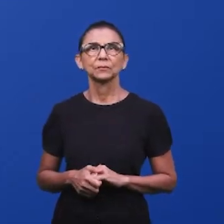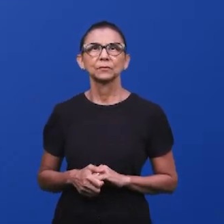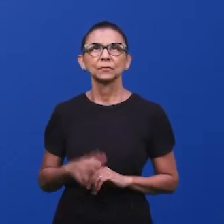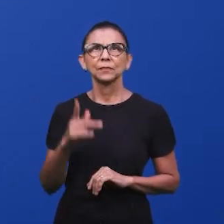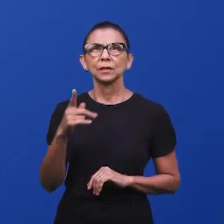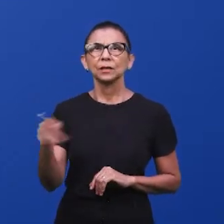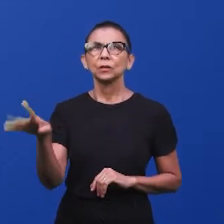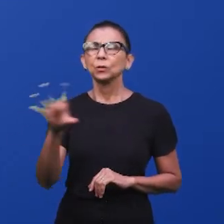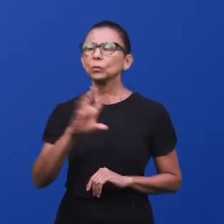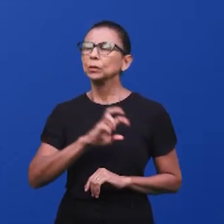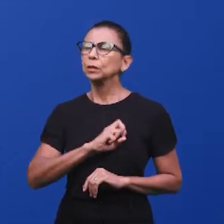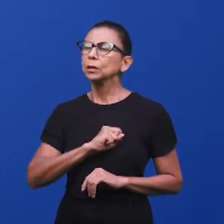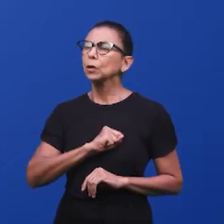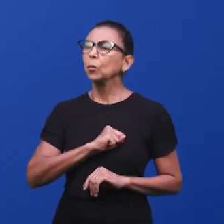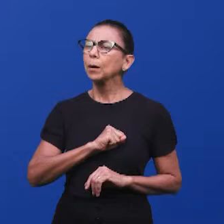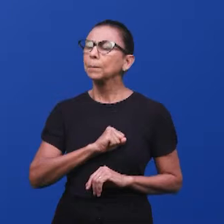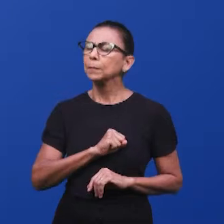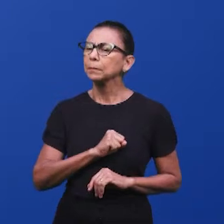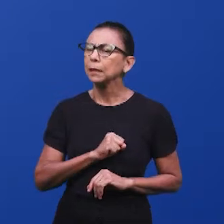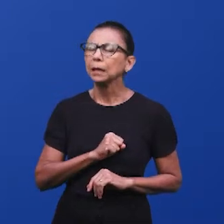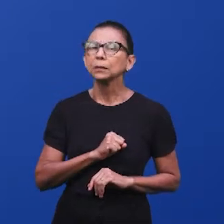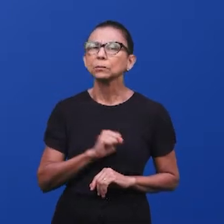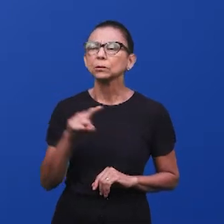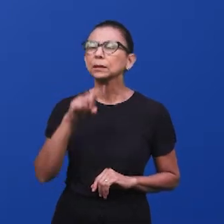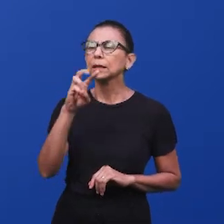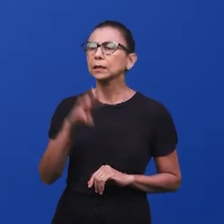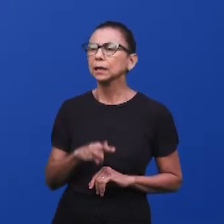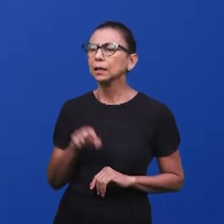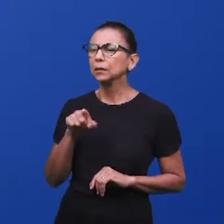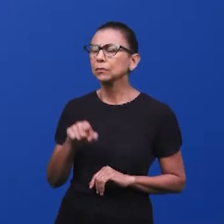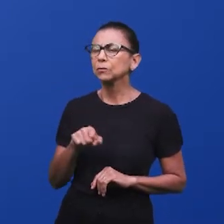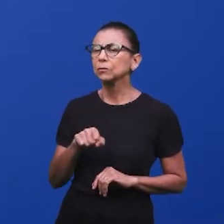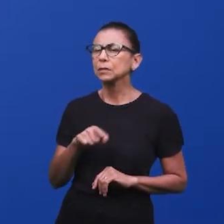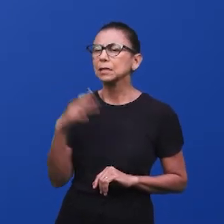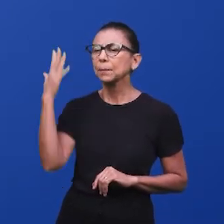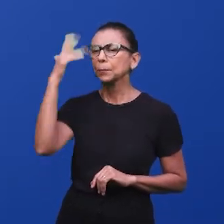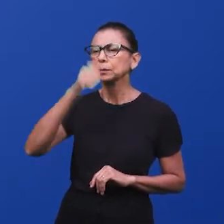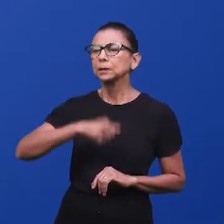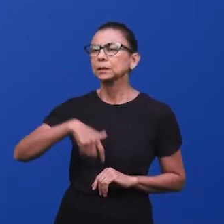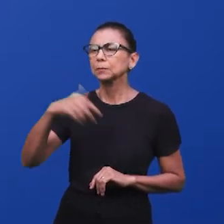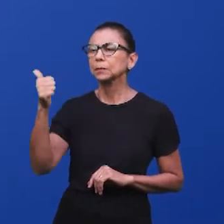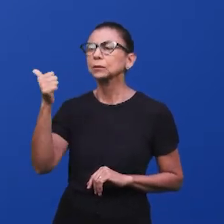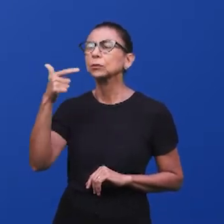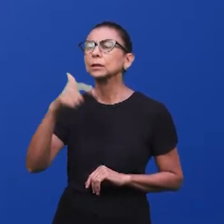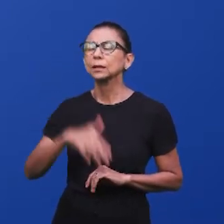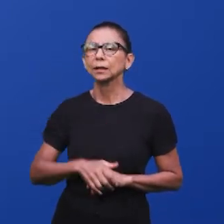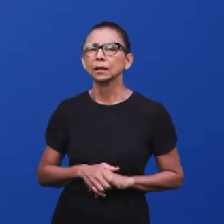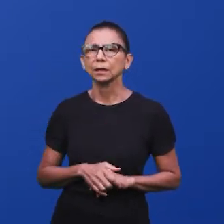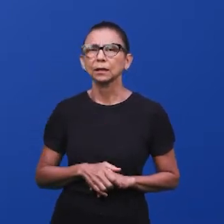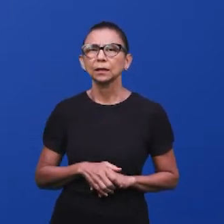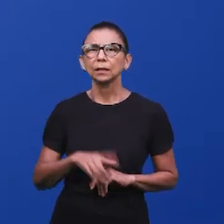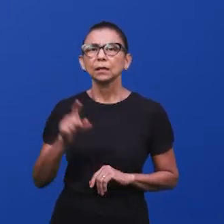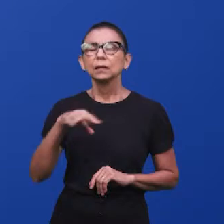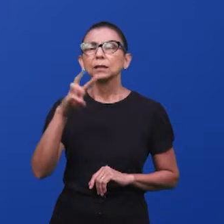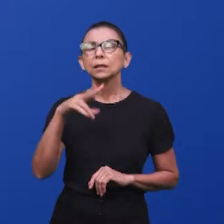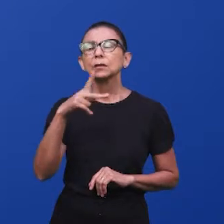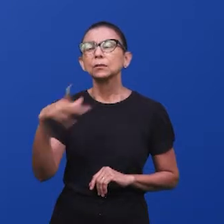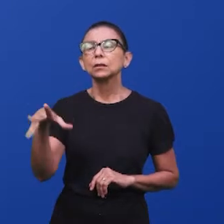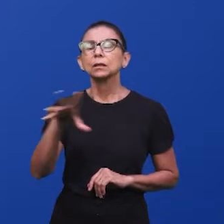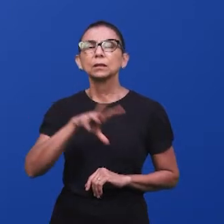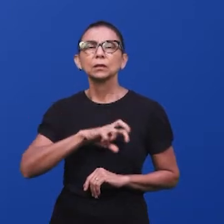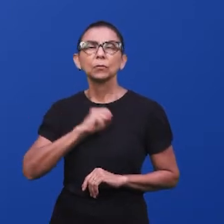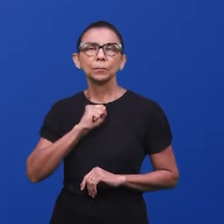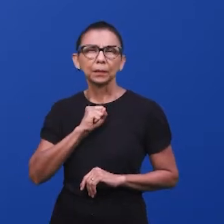diz: Quem é o teu amado mais do que outro amado, ó tu, a mais formosa entre as mulheres? Quem é o teu amado mais do que